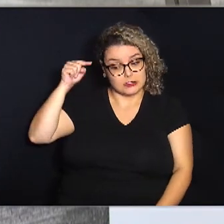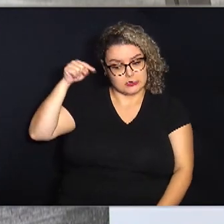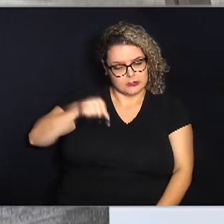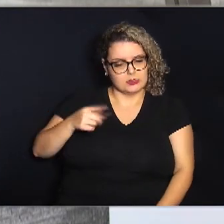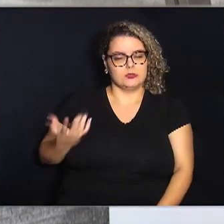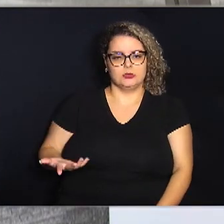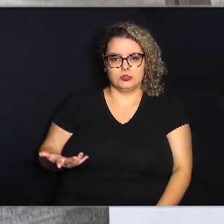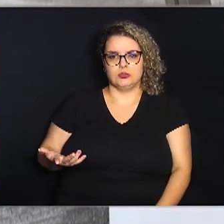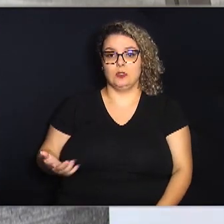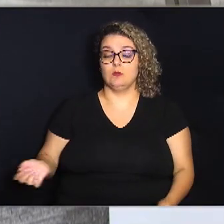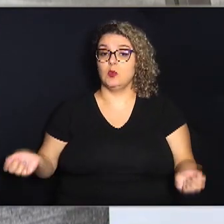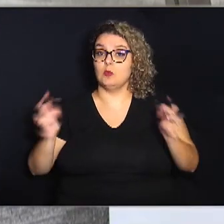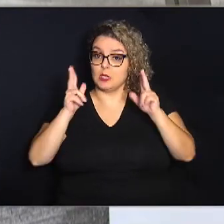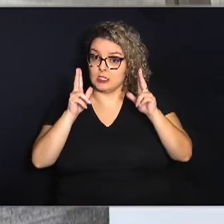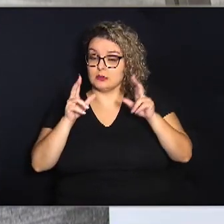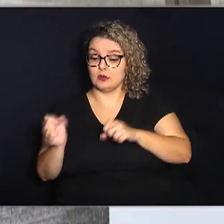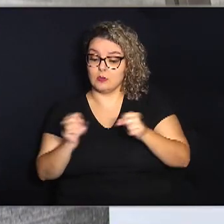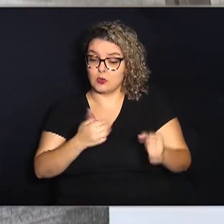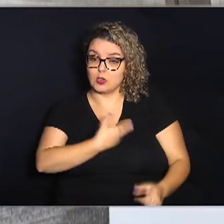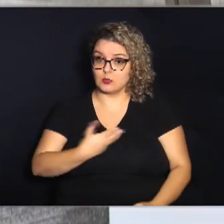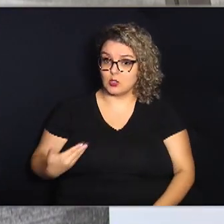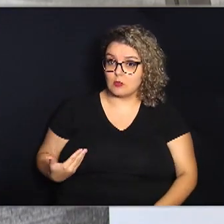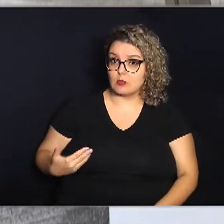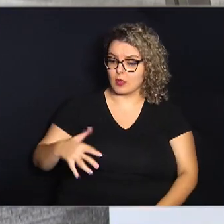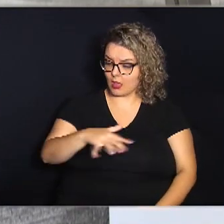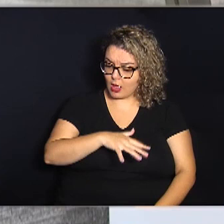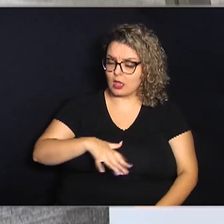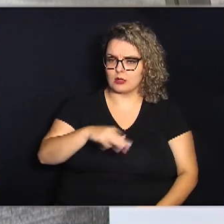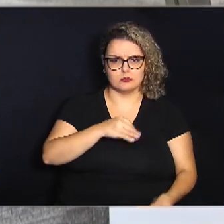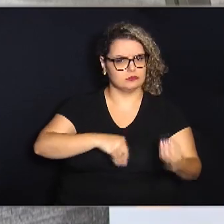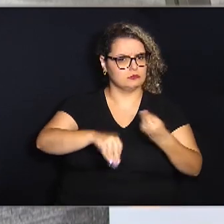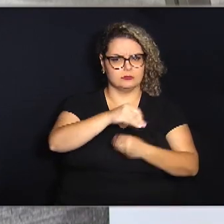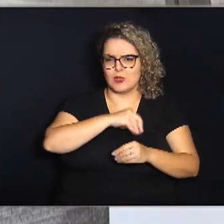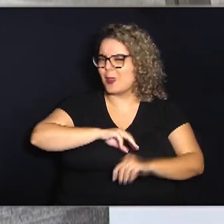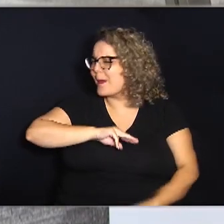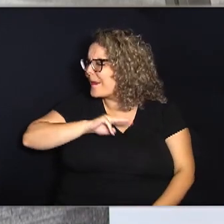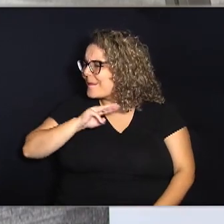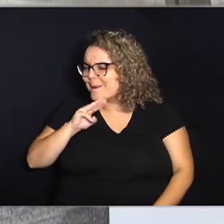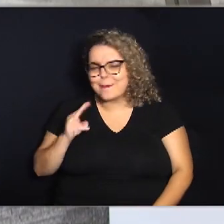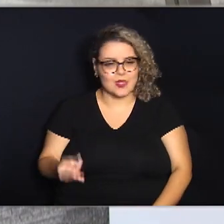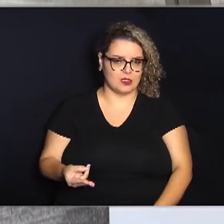uma atenção do poder público para esse segmento que envolve milhões